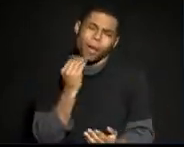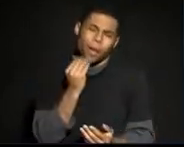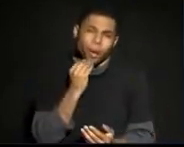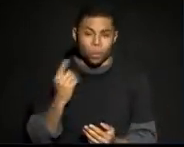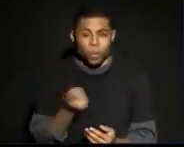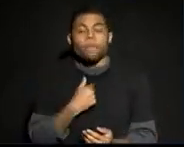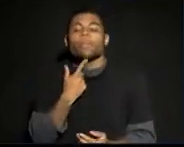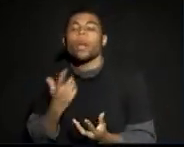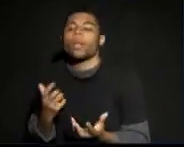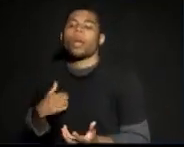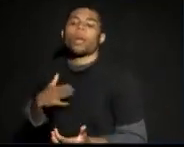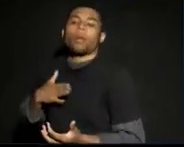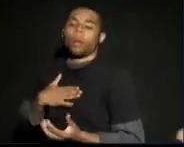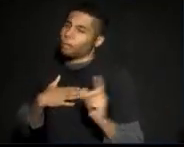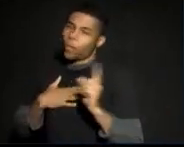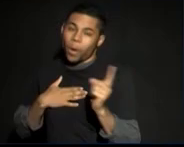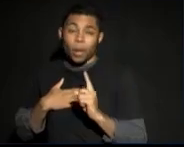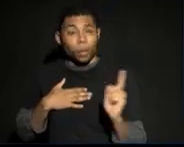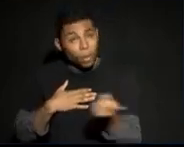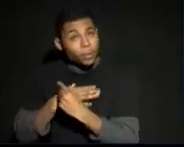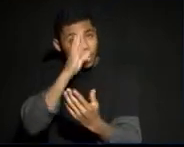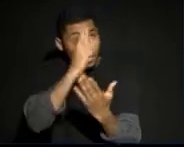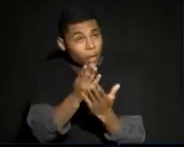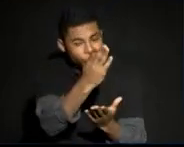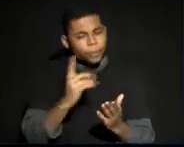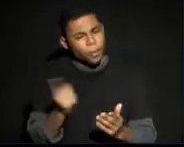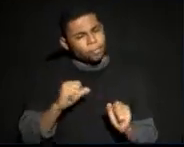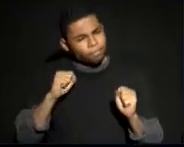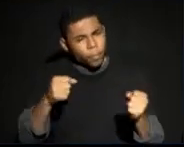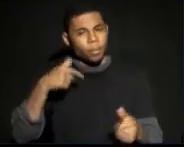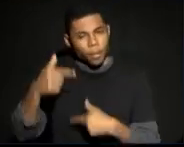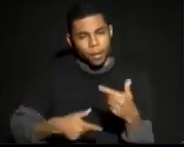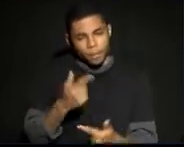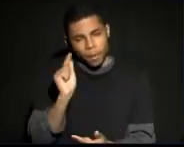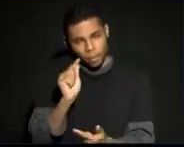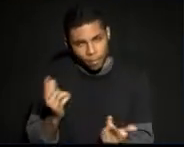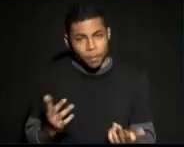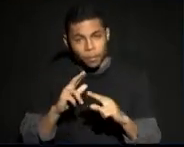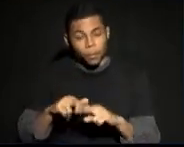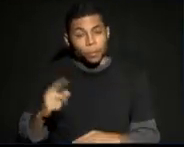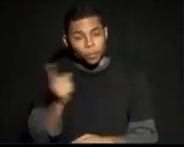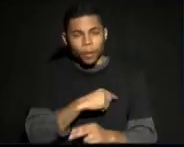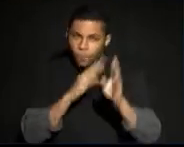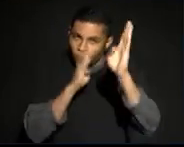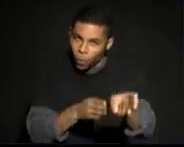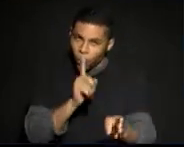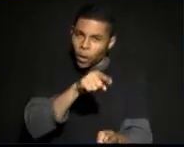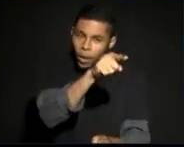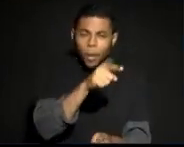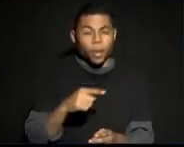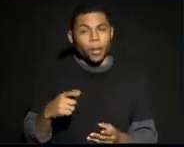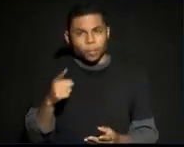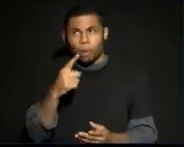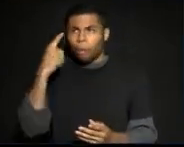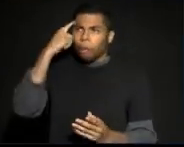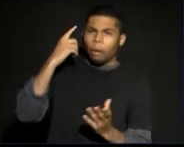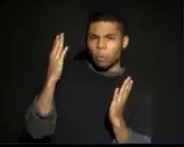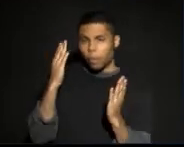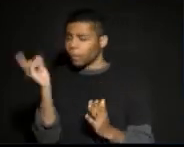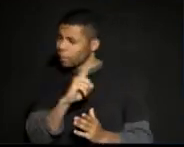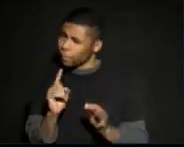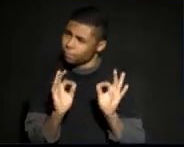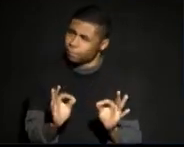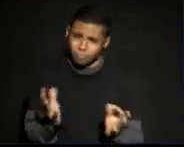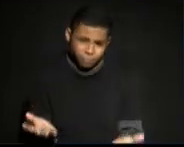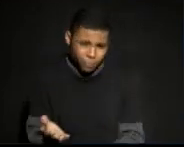que a gente quer essa que a gente acredita E tá lá se doando para trabalhar mas assim que a direção é essa Não há dúvida